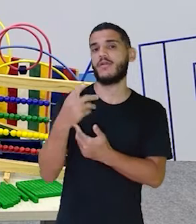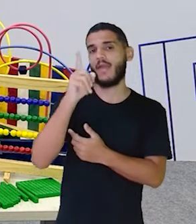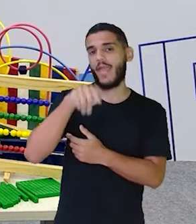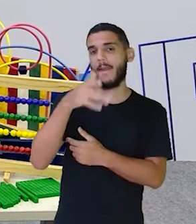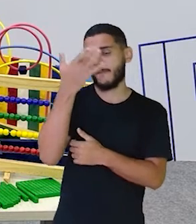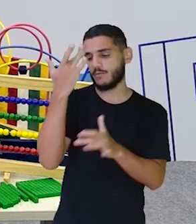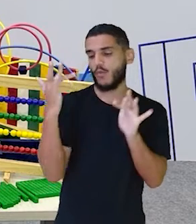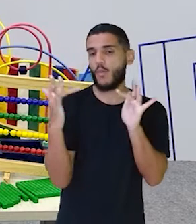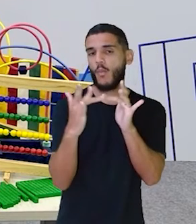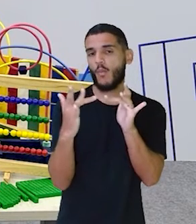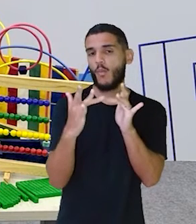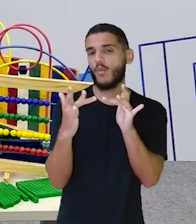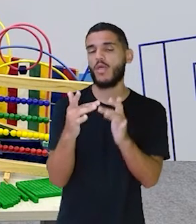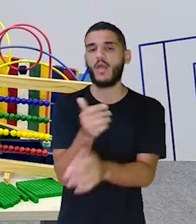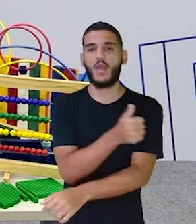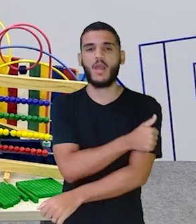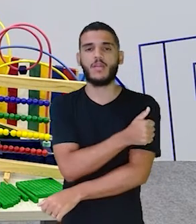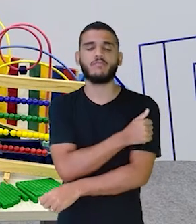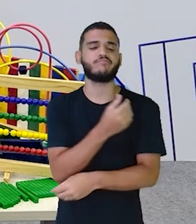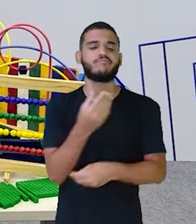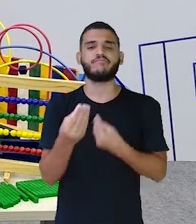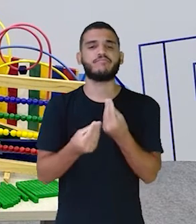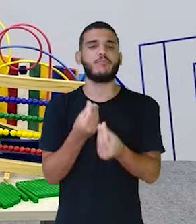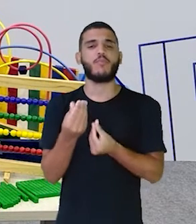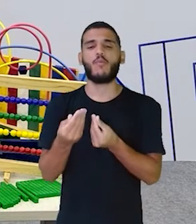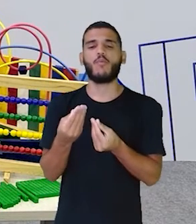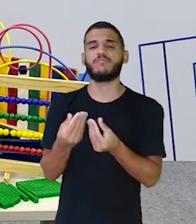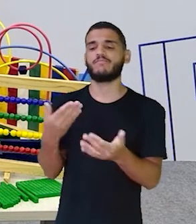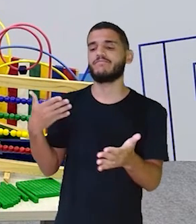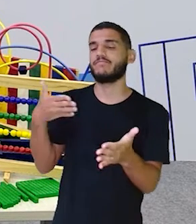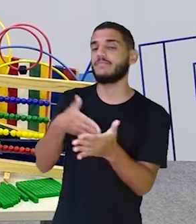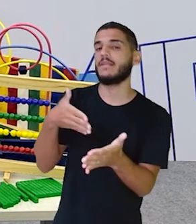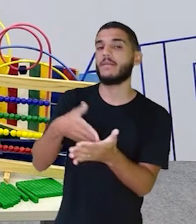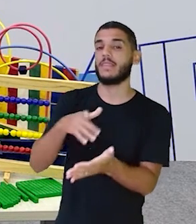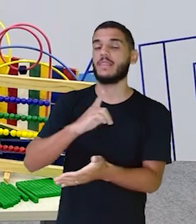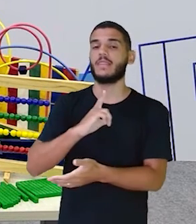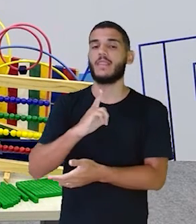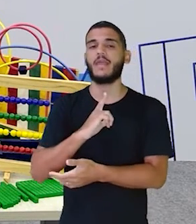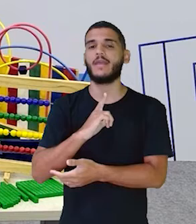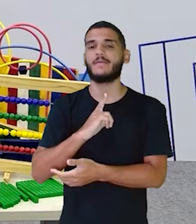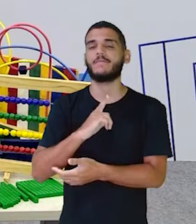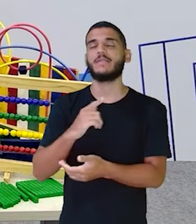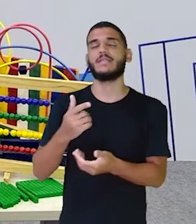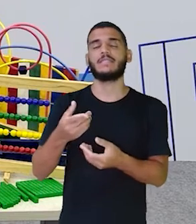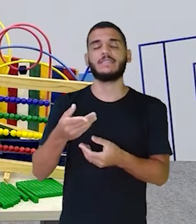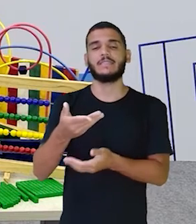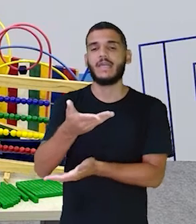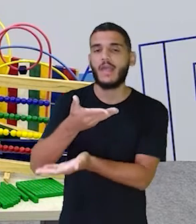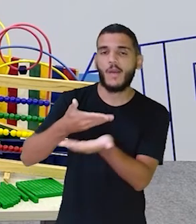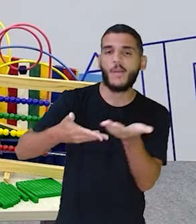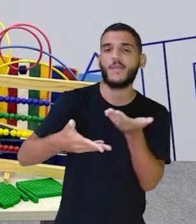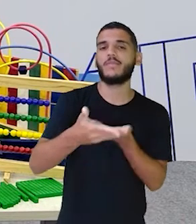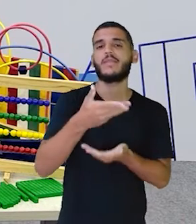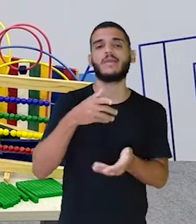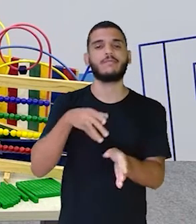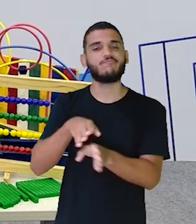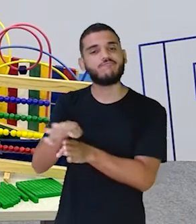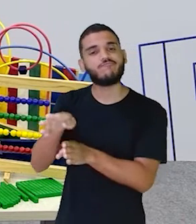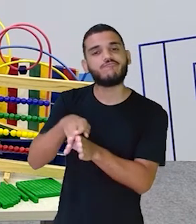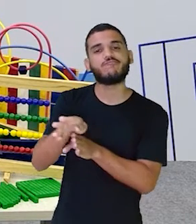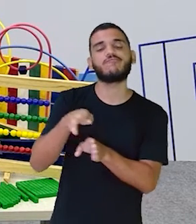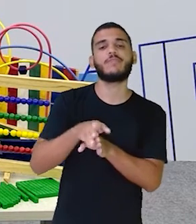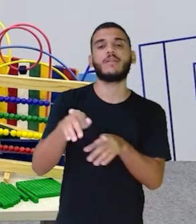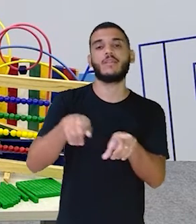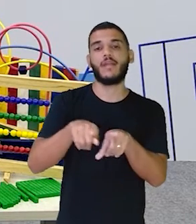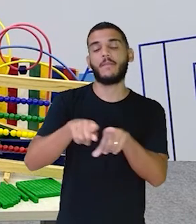que ponto a gente vai estar mediando, vai estar dando essas dicas, vai estar orientando, porque dependendo